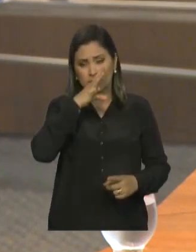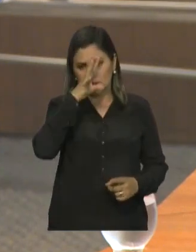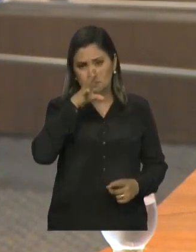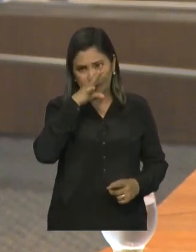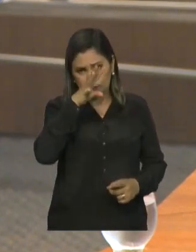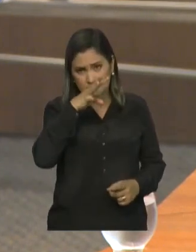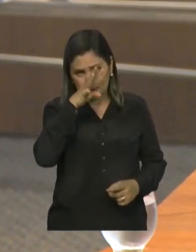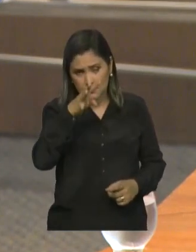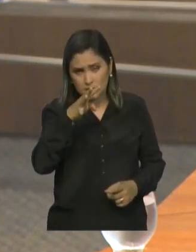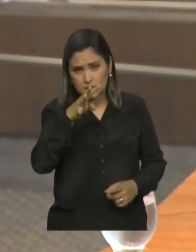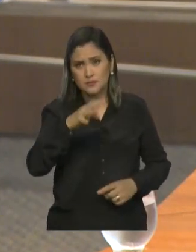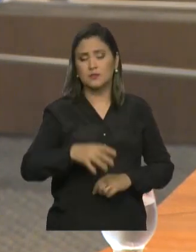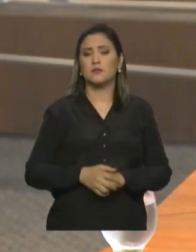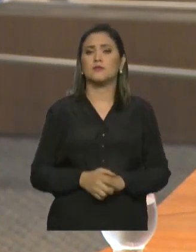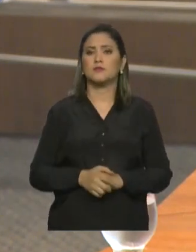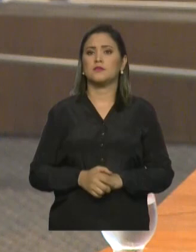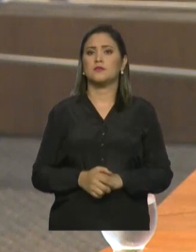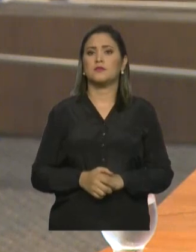manutenção dessa